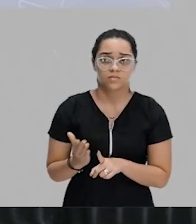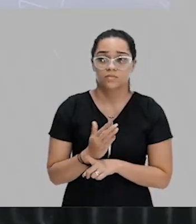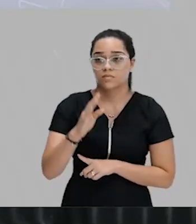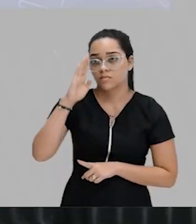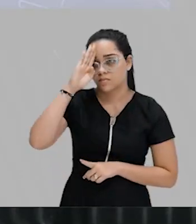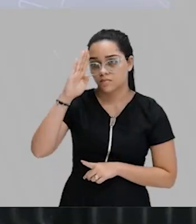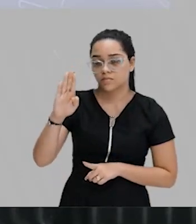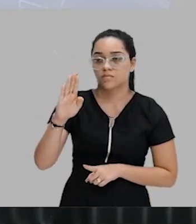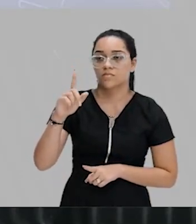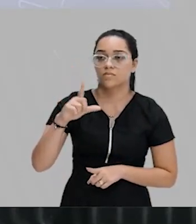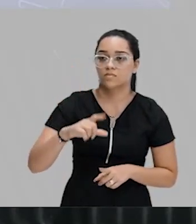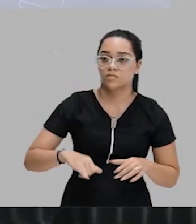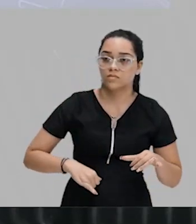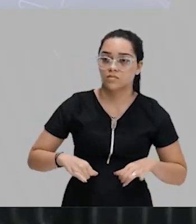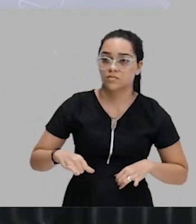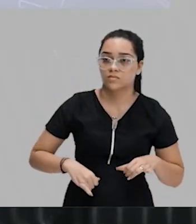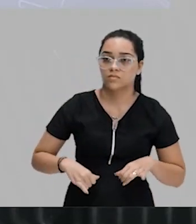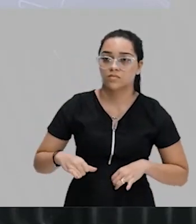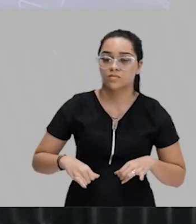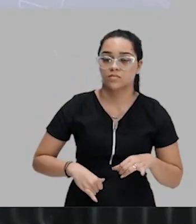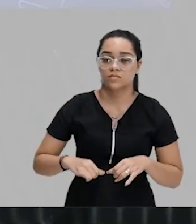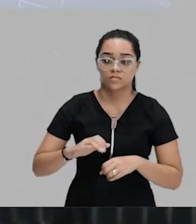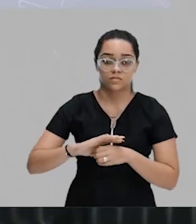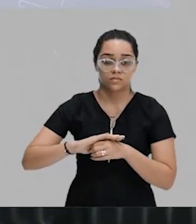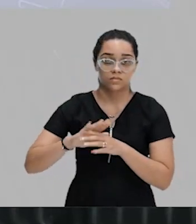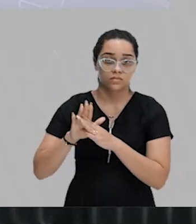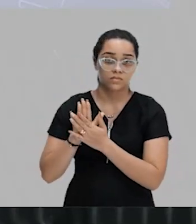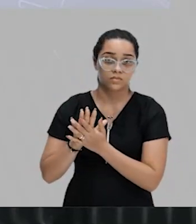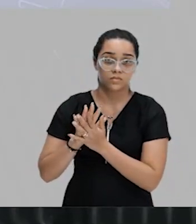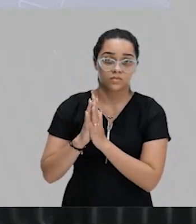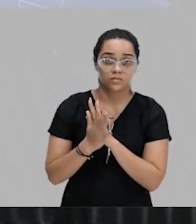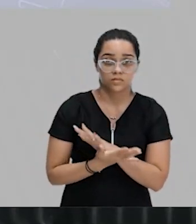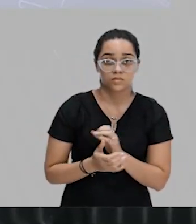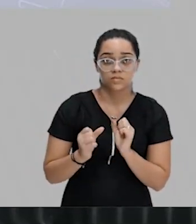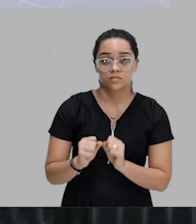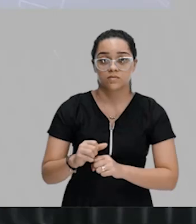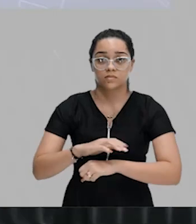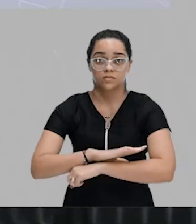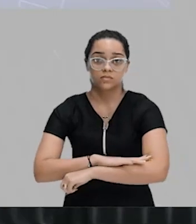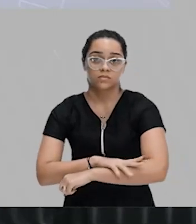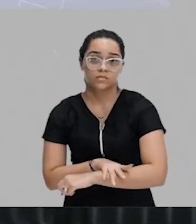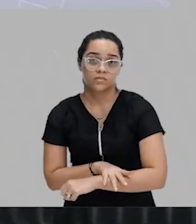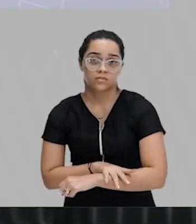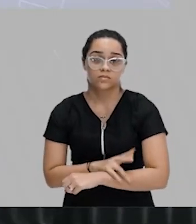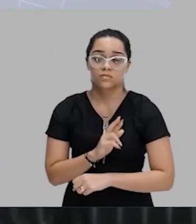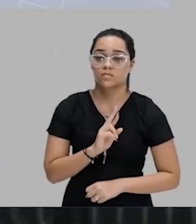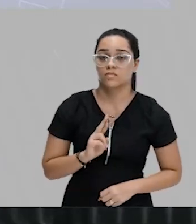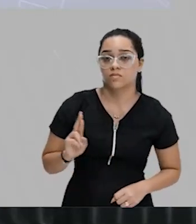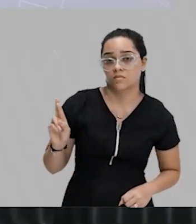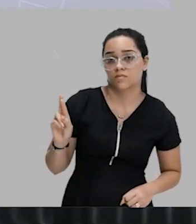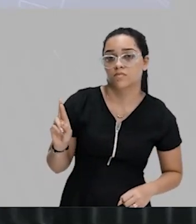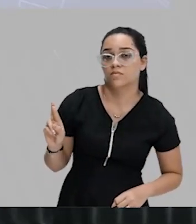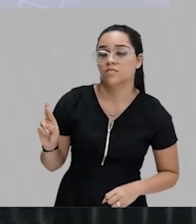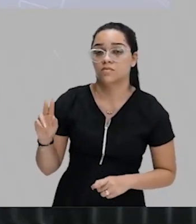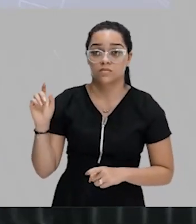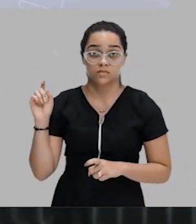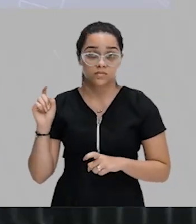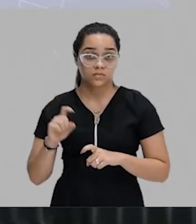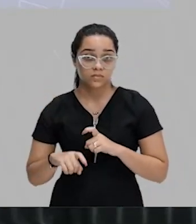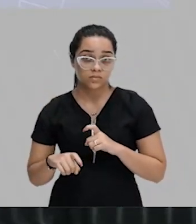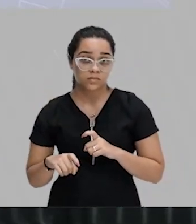principalmente para quem sofre discriminação, seja ela racial, religiosa,